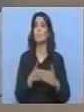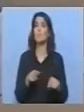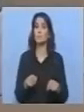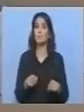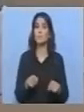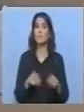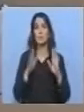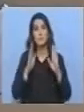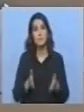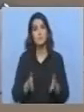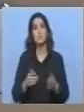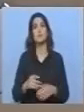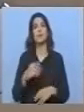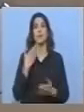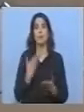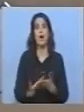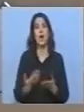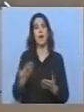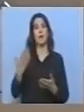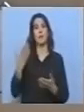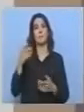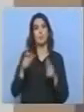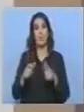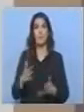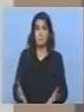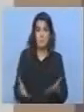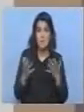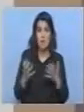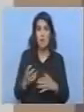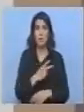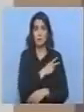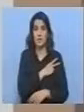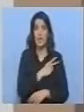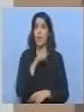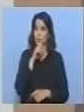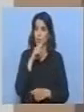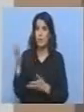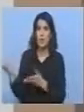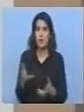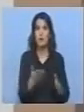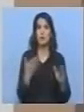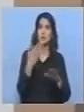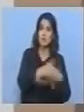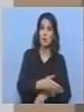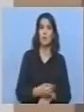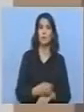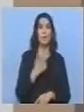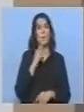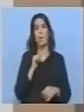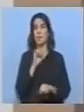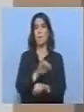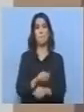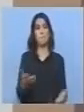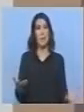aqueles que têm capacidade para vir para o ensino superior e querem vir para o ensino superior tenham a oportunidade de vir estudar. E, portanto, nós não podemos viver